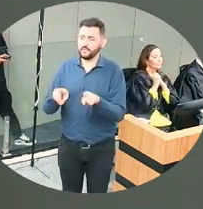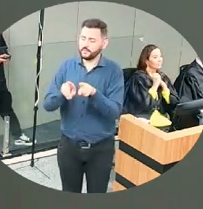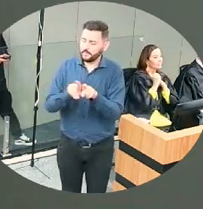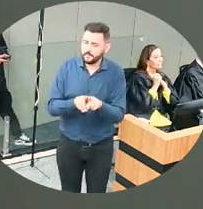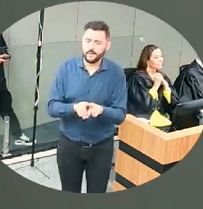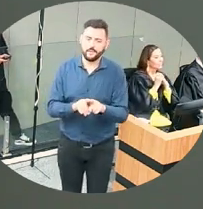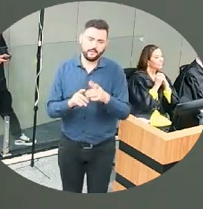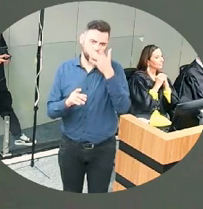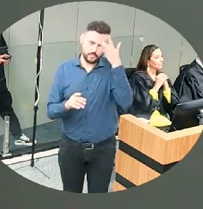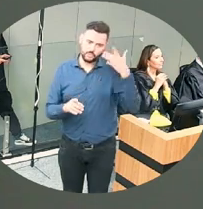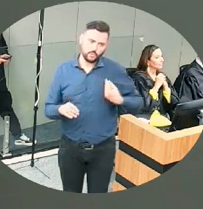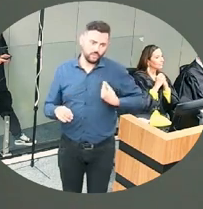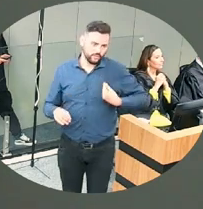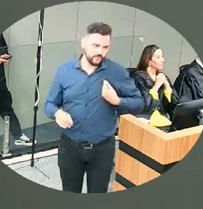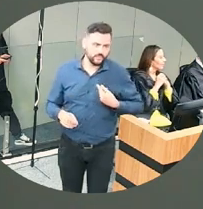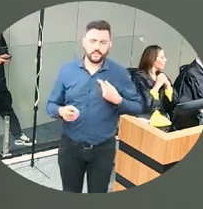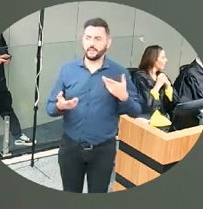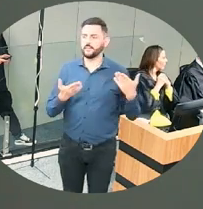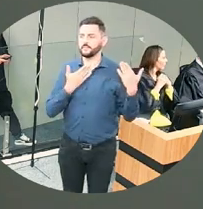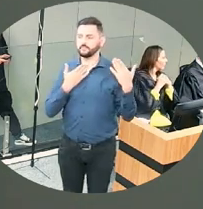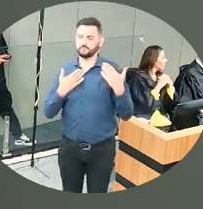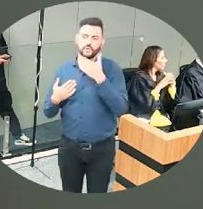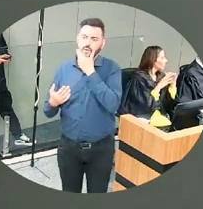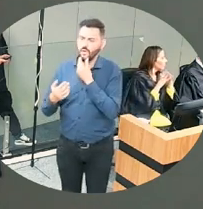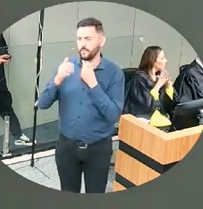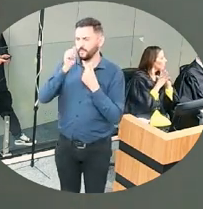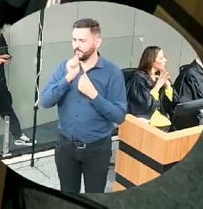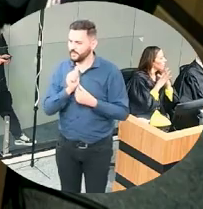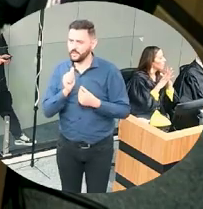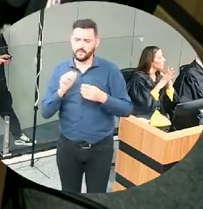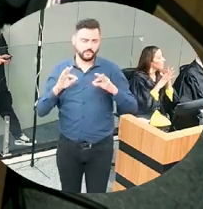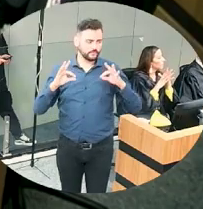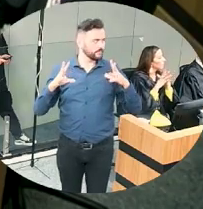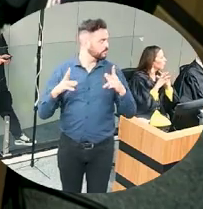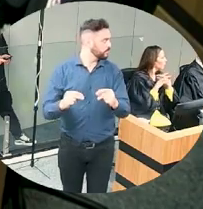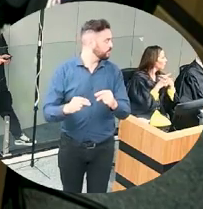demais autoridades presentes senhoras e